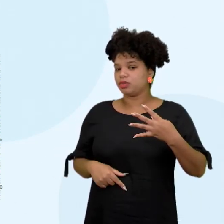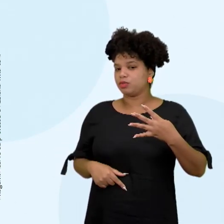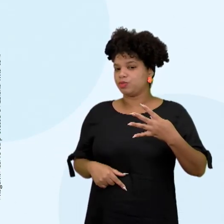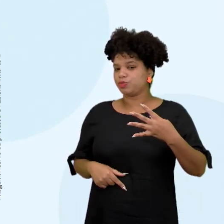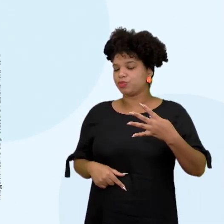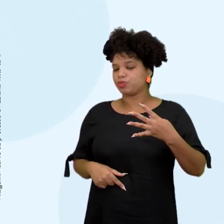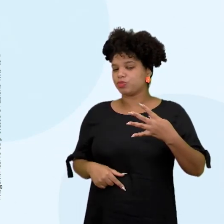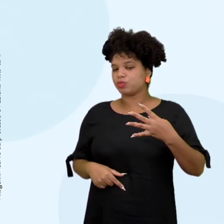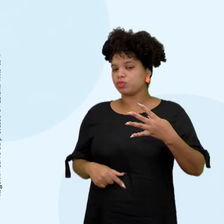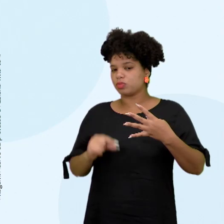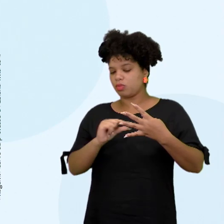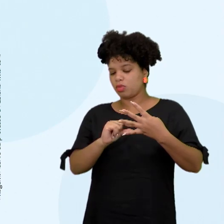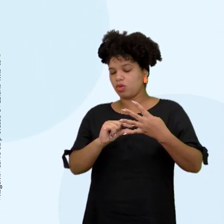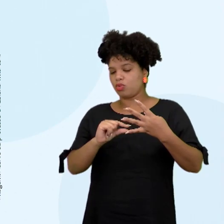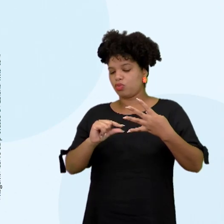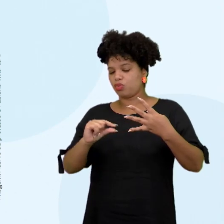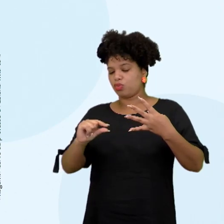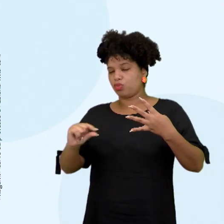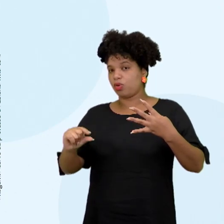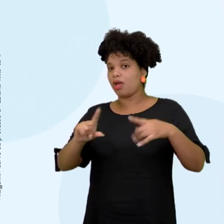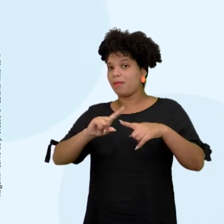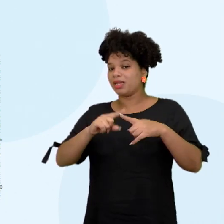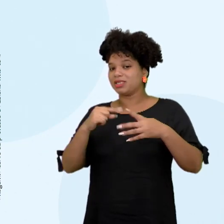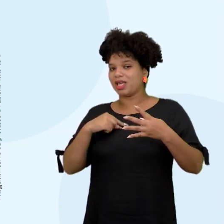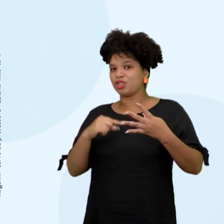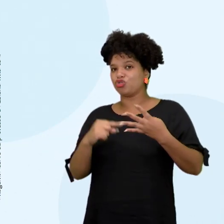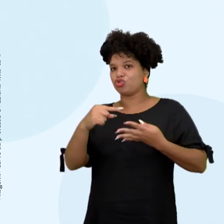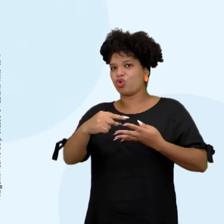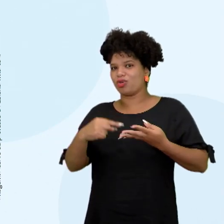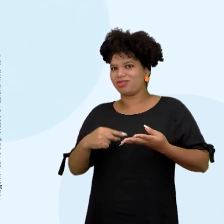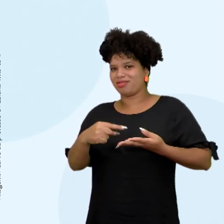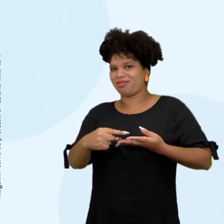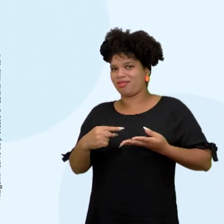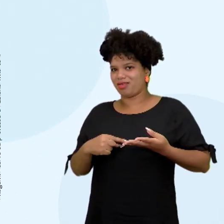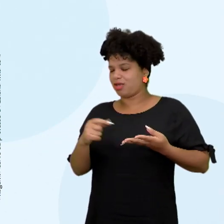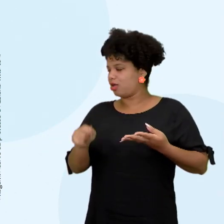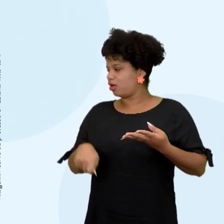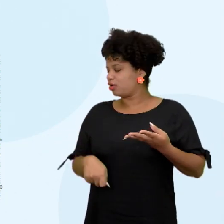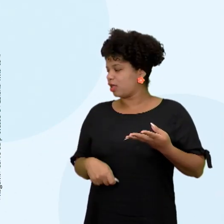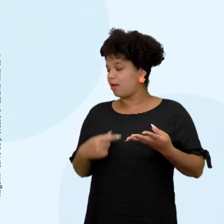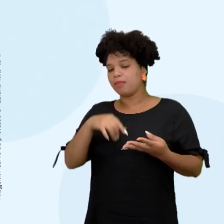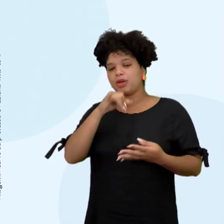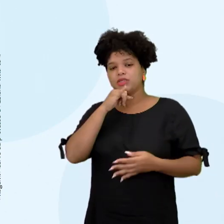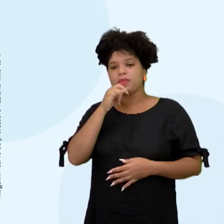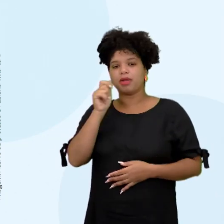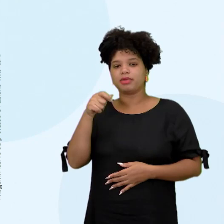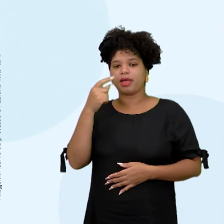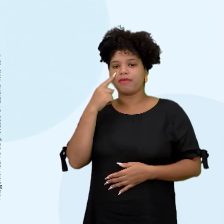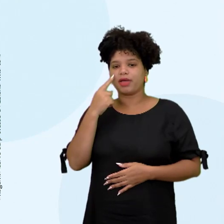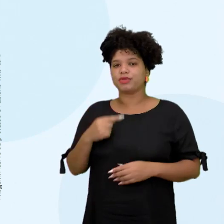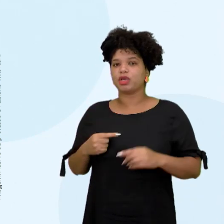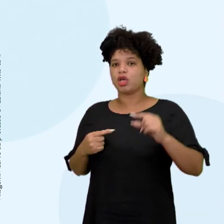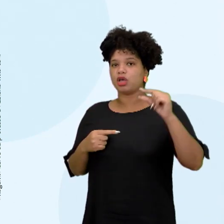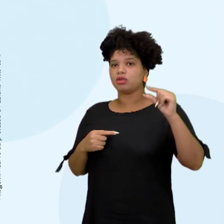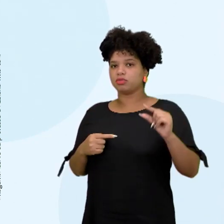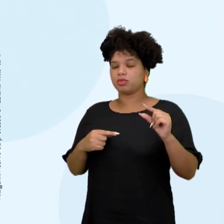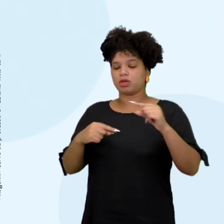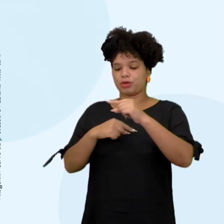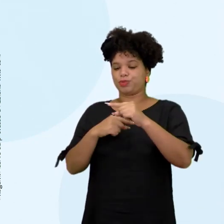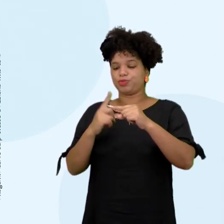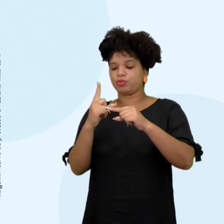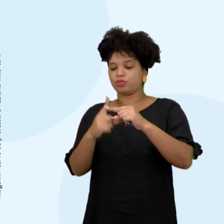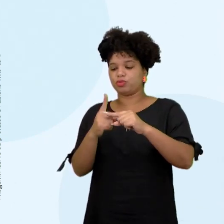E ela tem dos dois lados. Por quê? Porque eu consigo fazer, eu vou plugar um aqui, outro aqui, eles